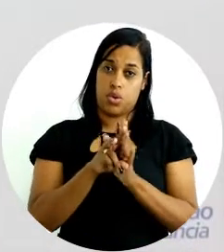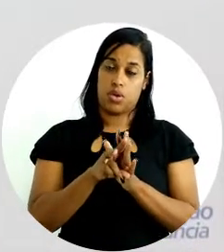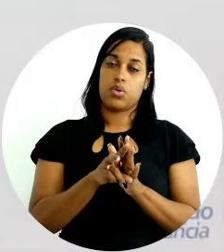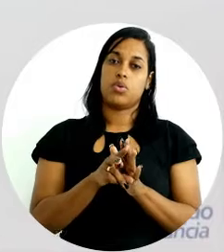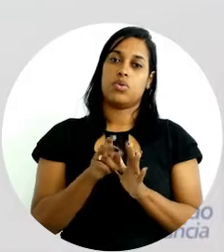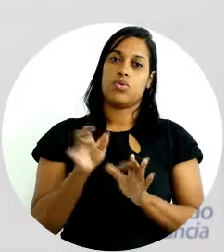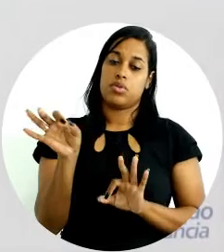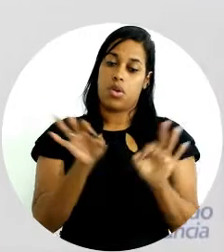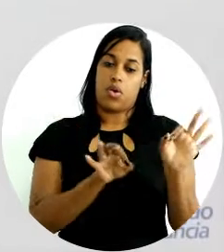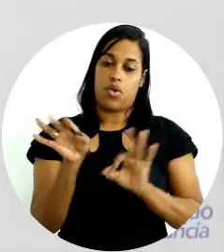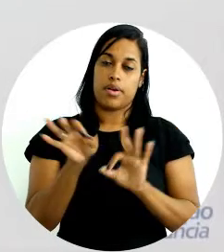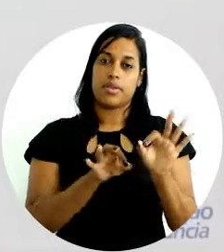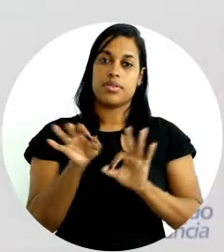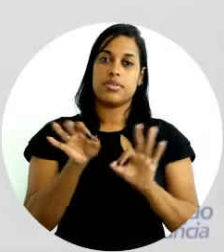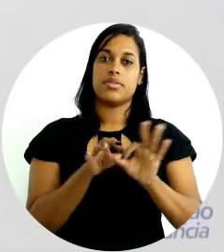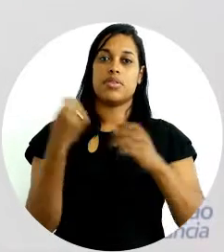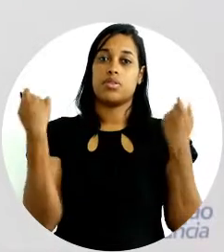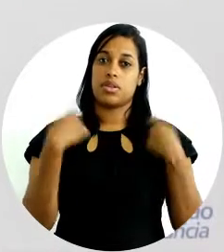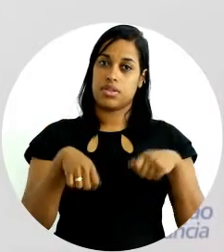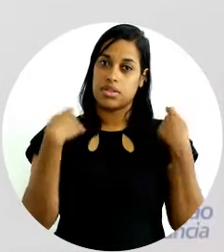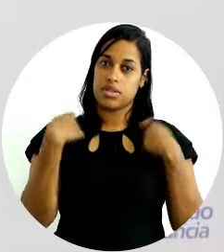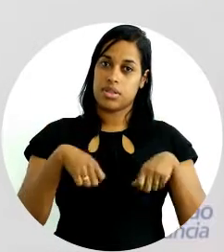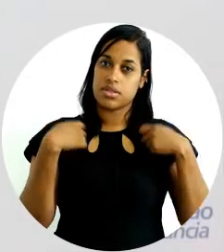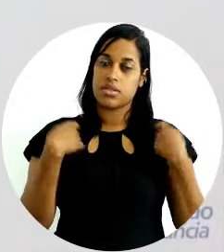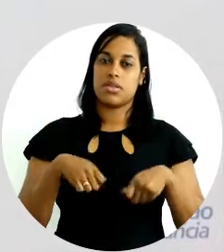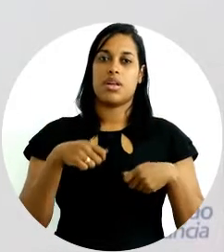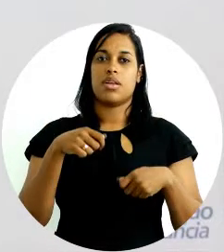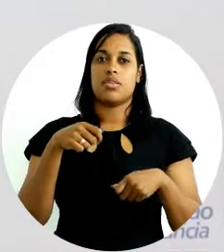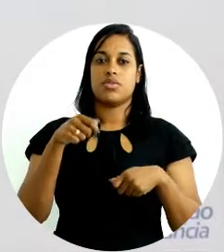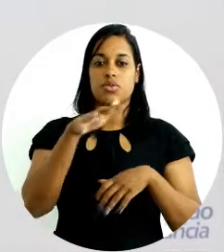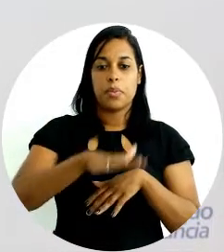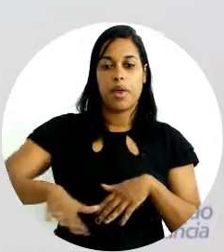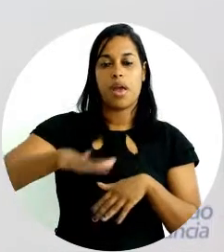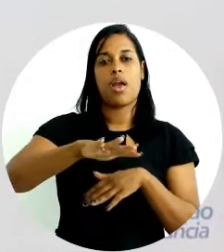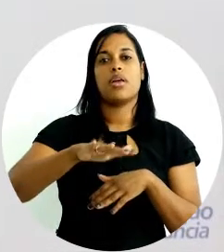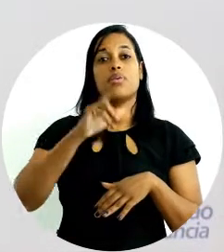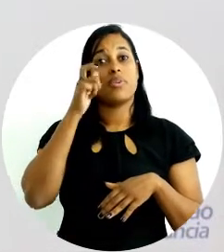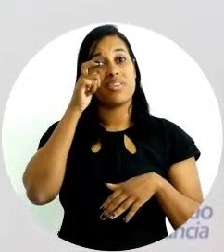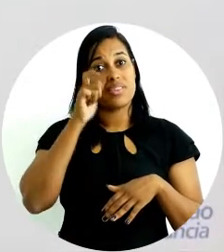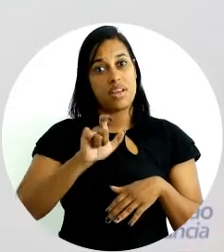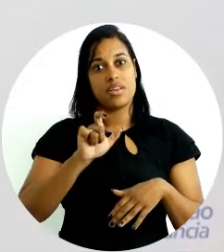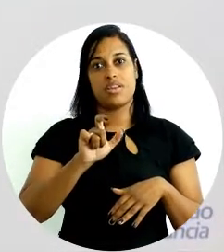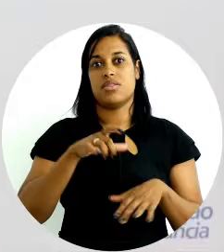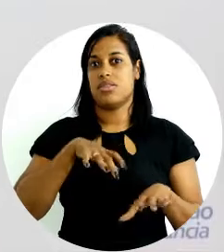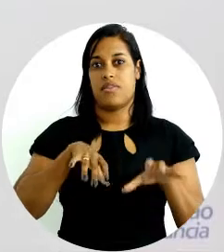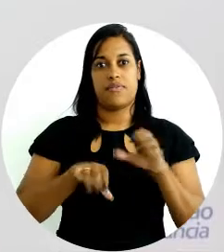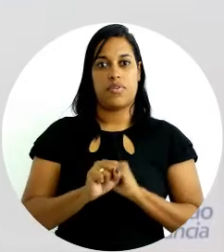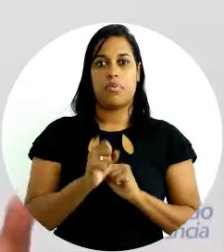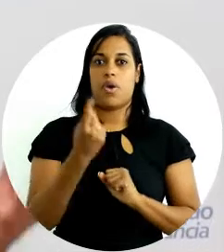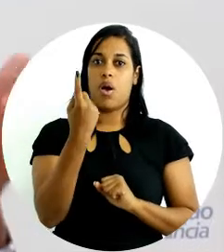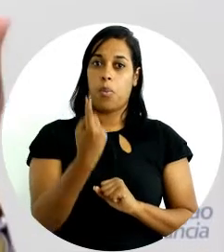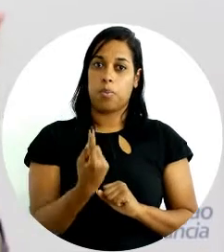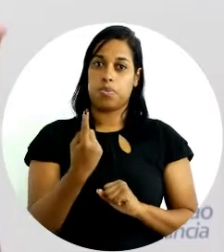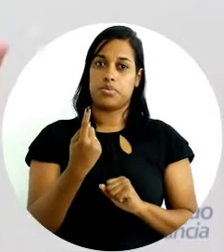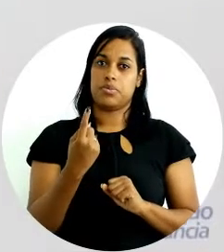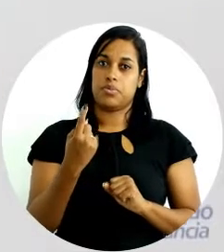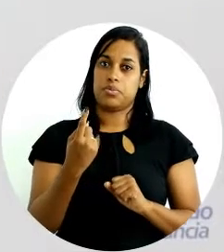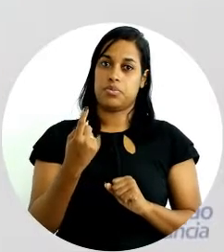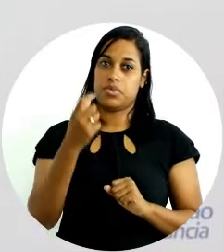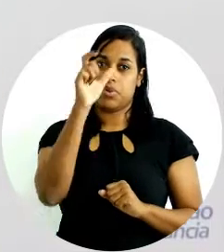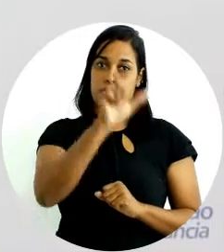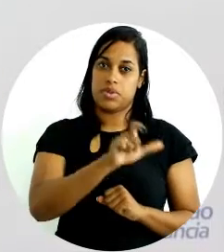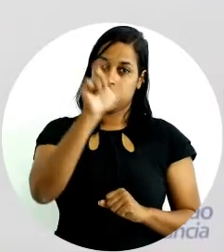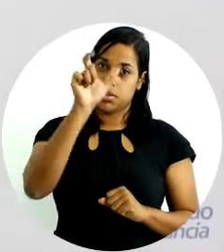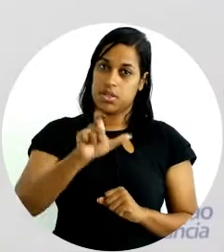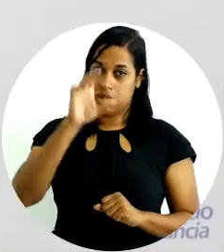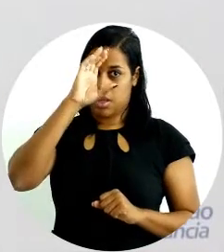currículo, ele seria organizado de acordo com as necessidades do mercado. Ou seja, o interesse não é formar um